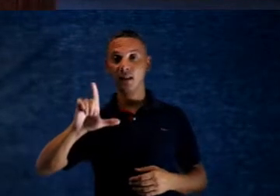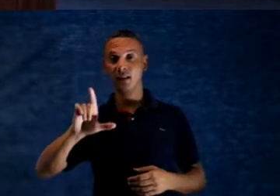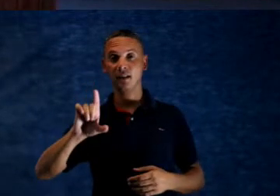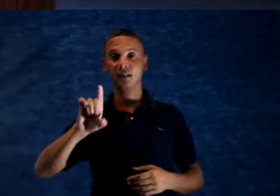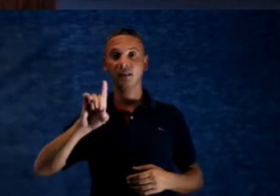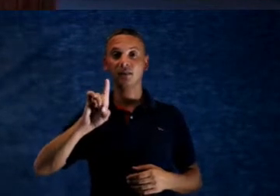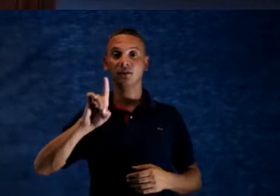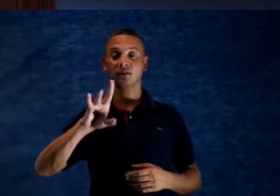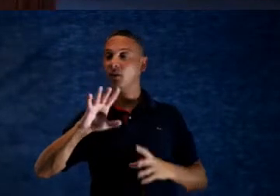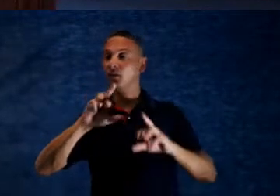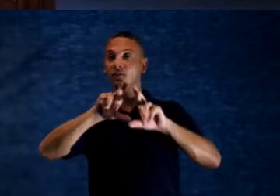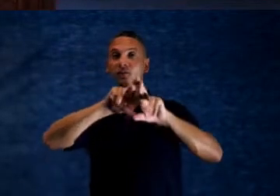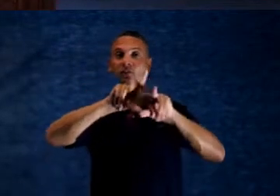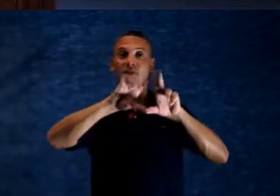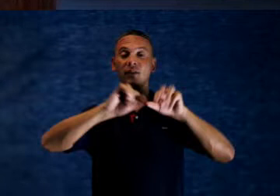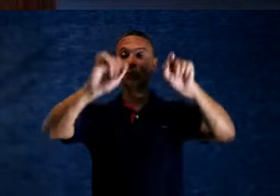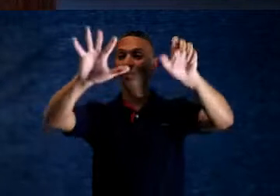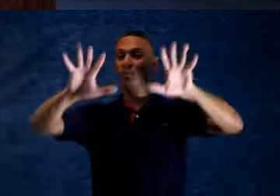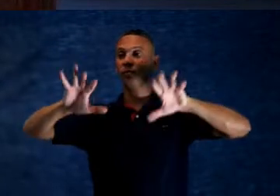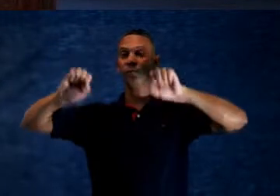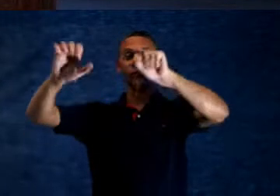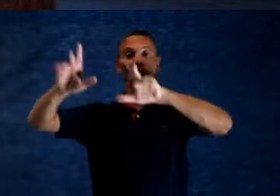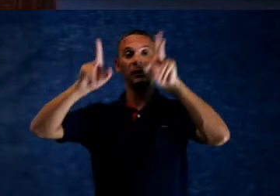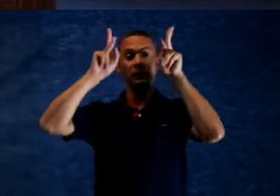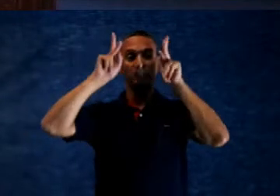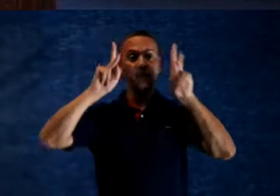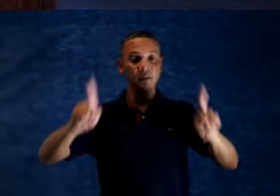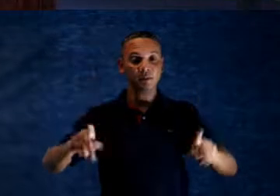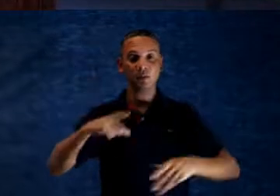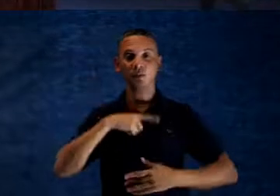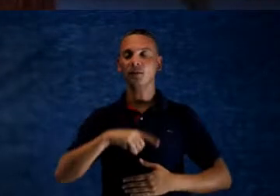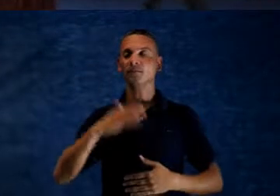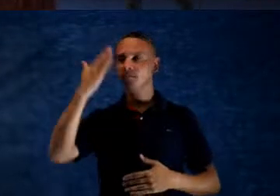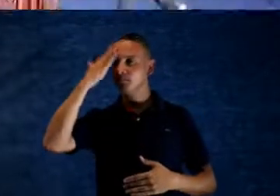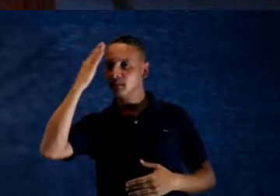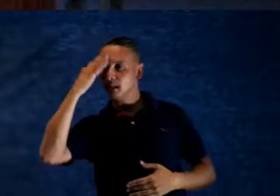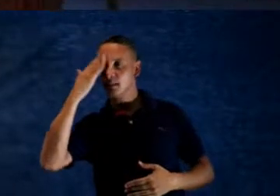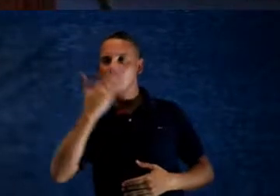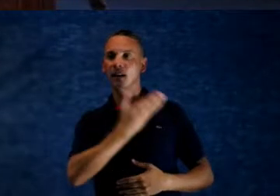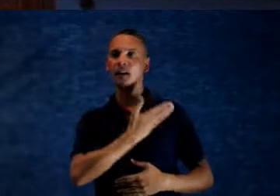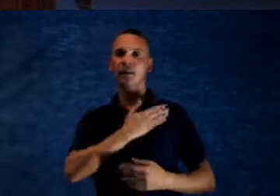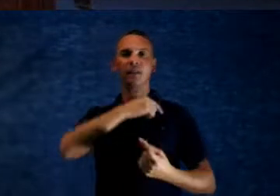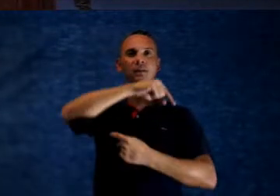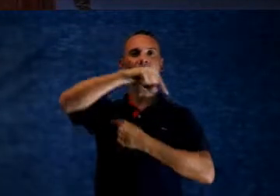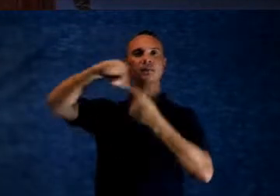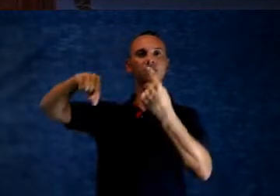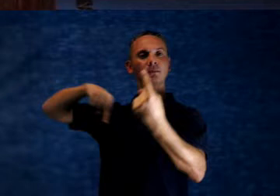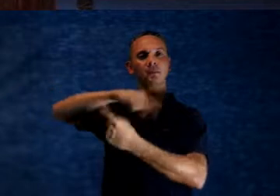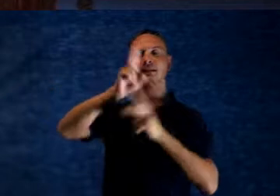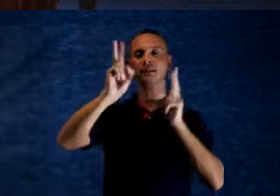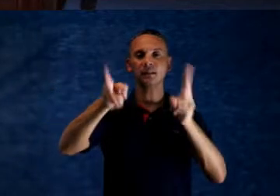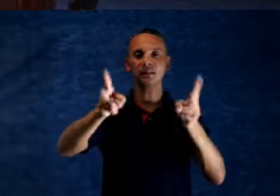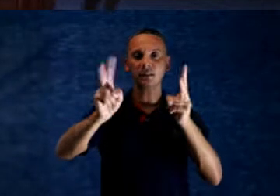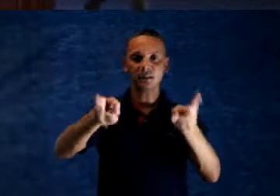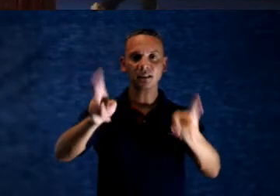nossa academia não se torne uma alcateia, mas um rebanho suave de compreensão e